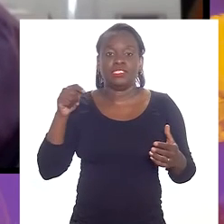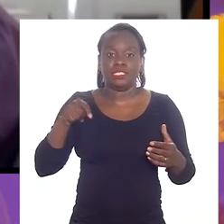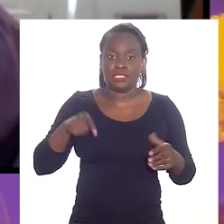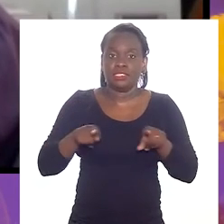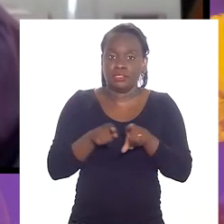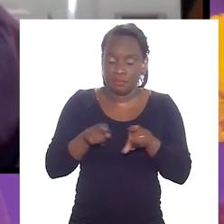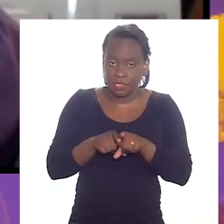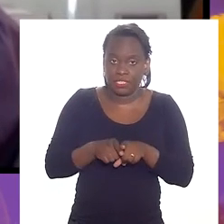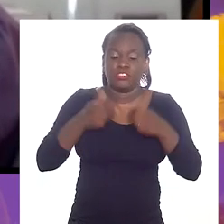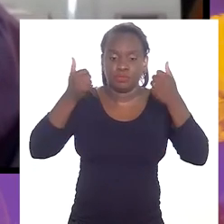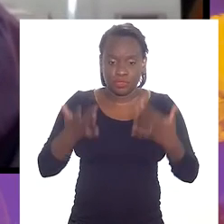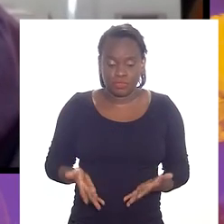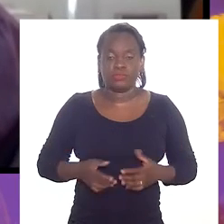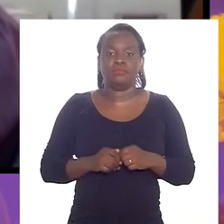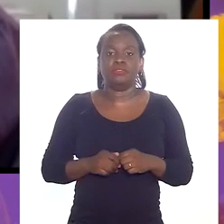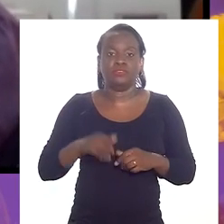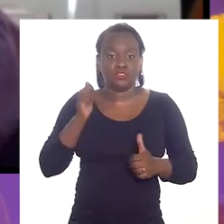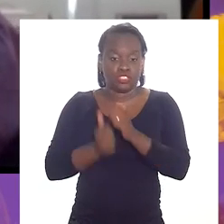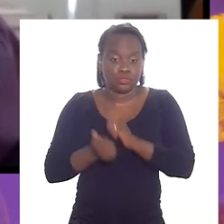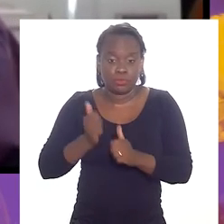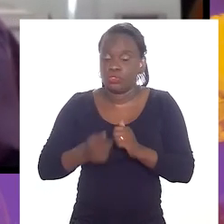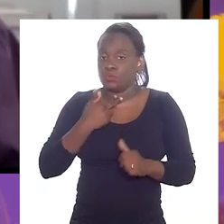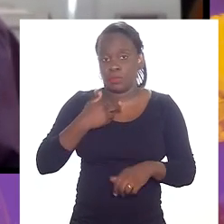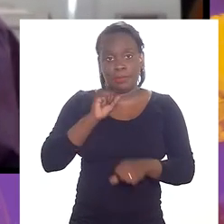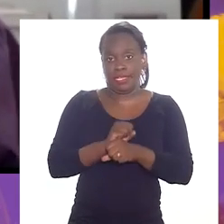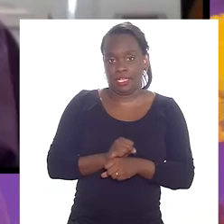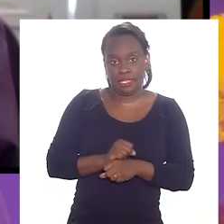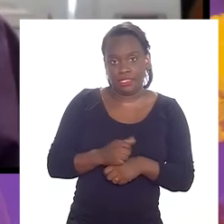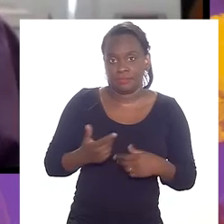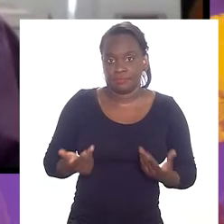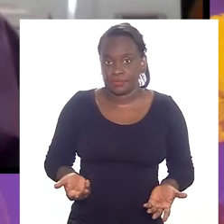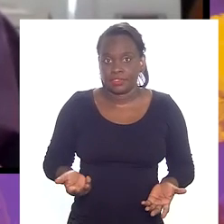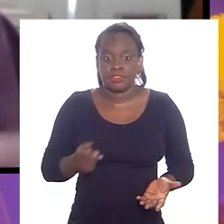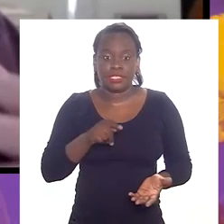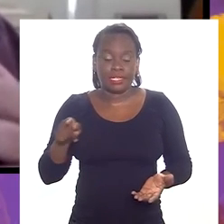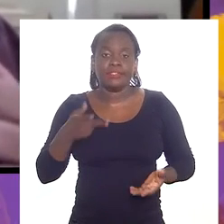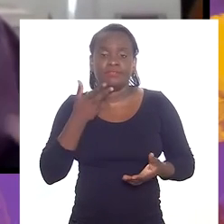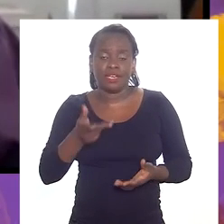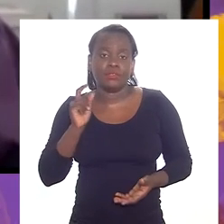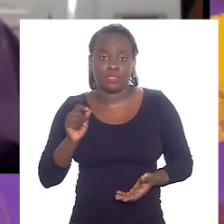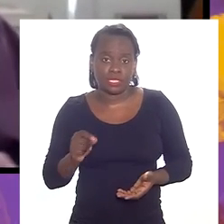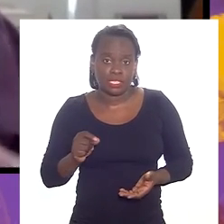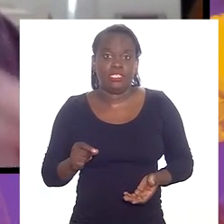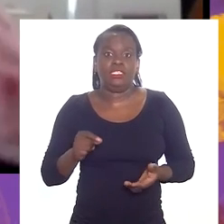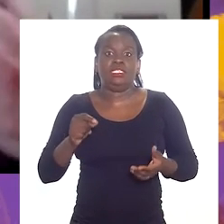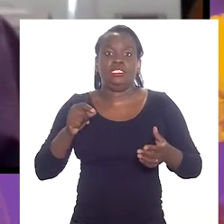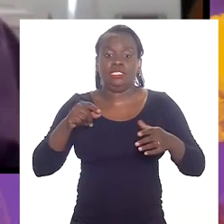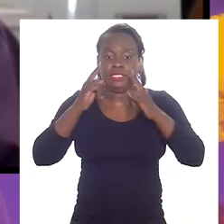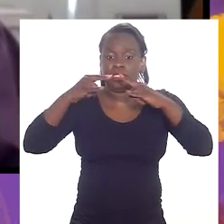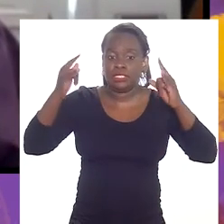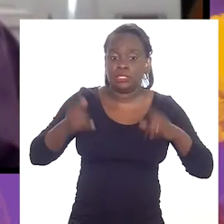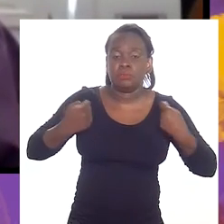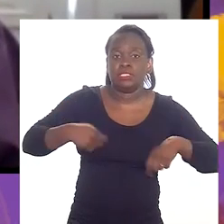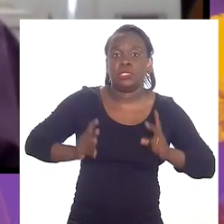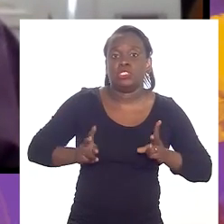aqui essa best também se manifestou nesse tiro o futebol não pode parar é Jesus eles afirmam que o